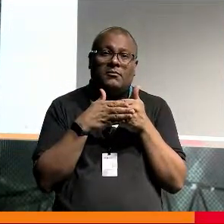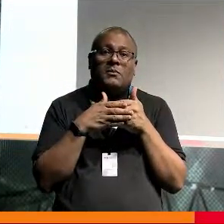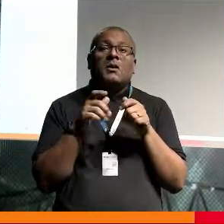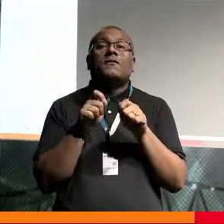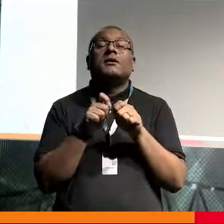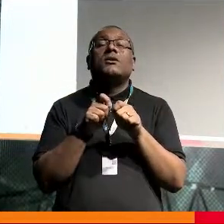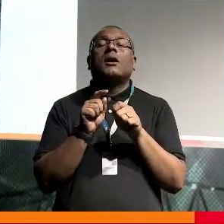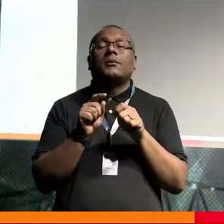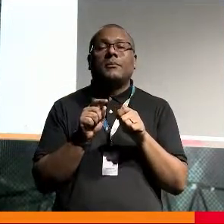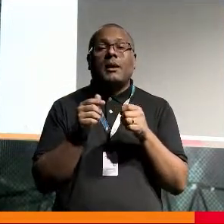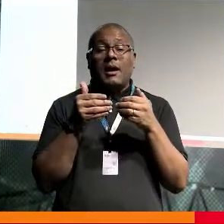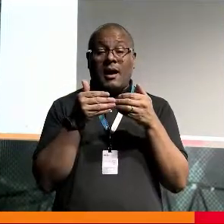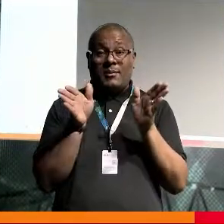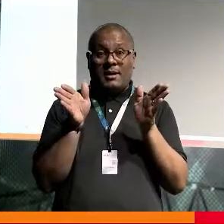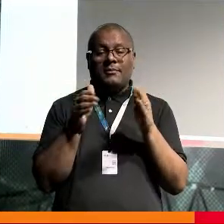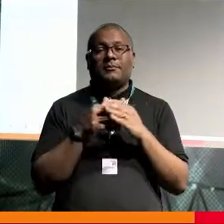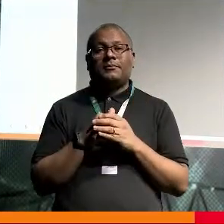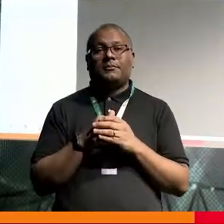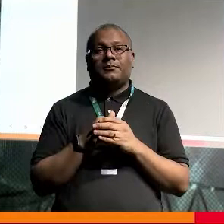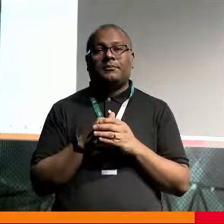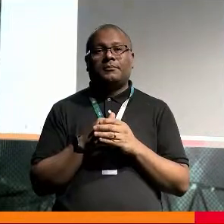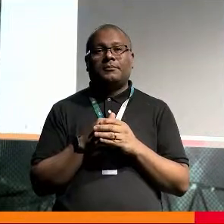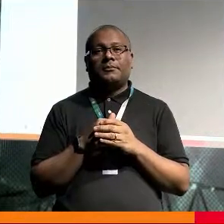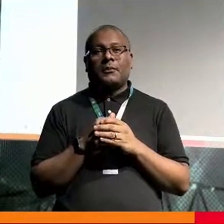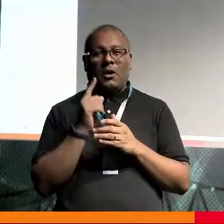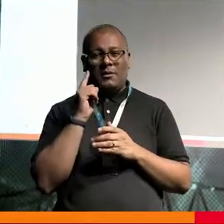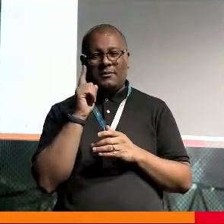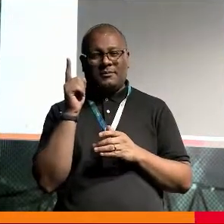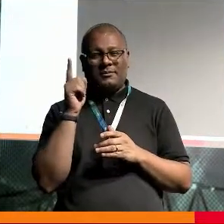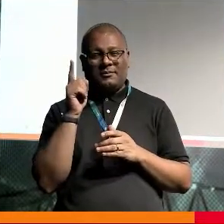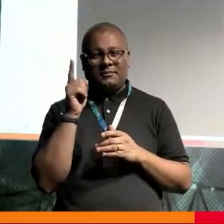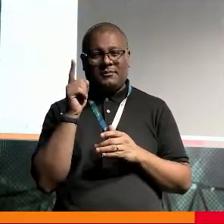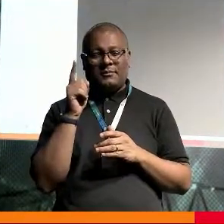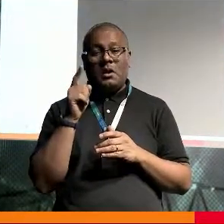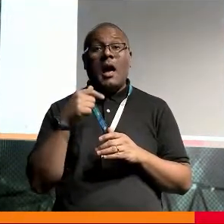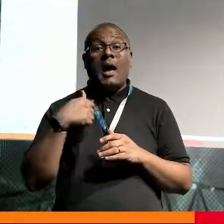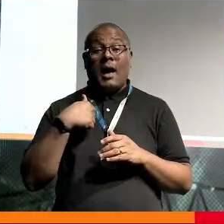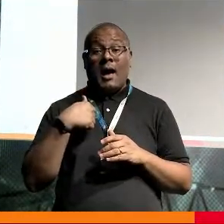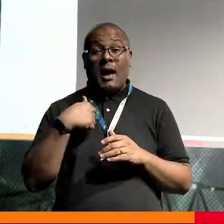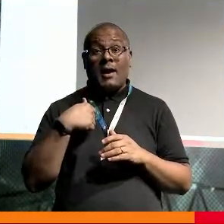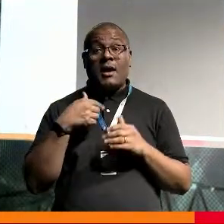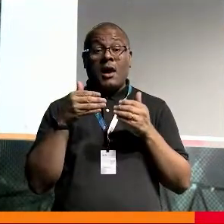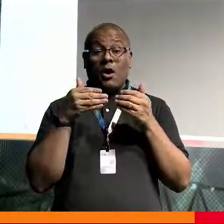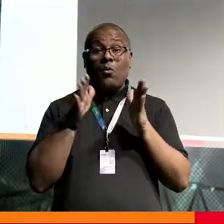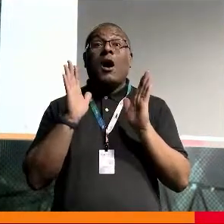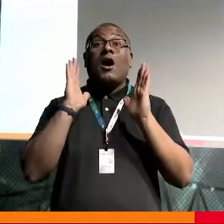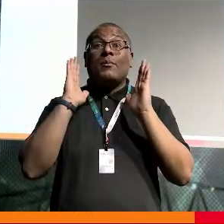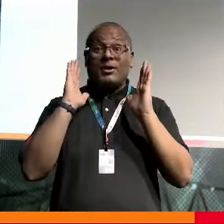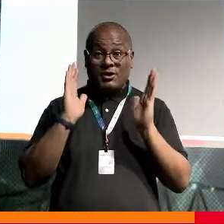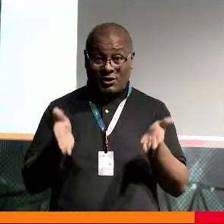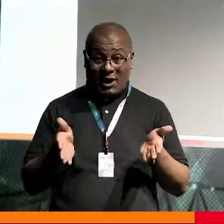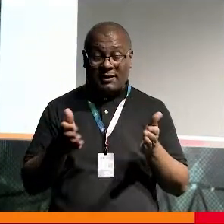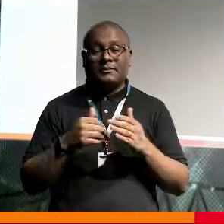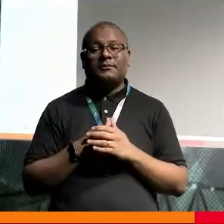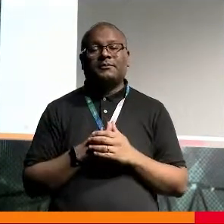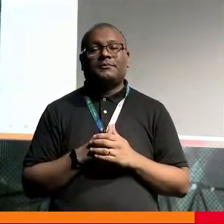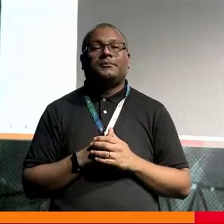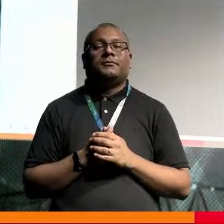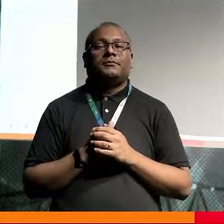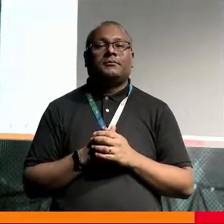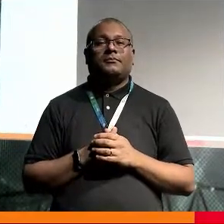Ó? Habilitei, essa é a carinha dele. Aí, depois que eu habilito o meu Scanner